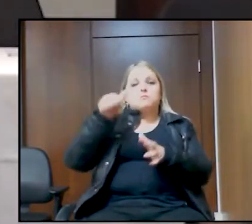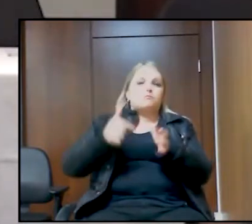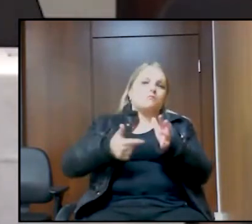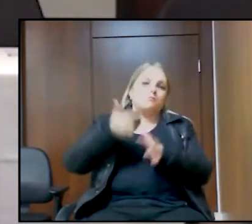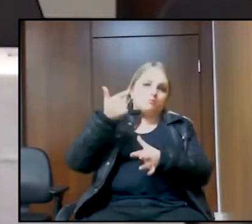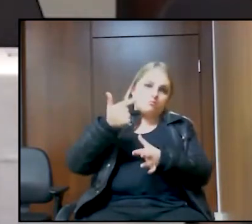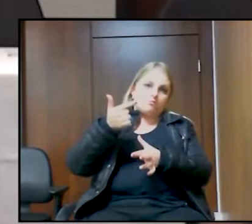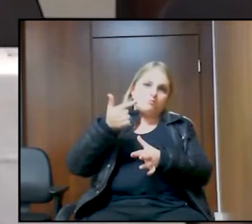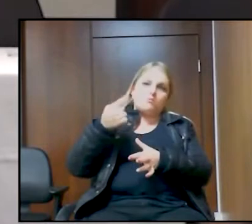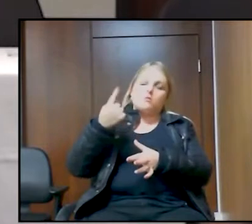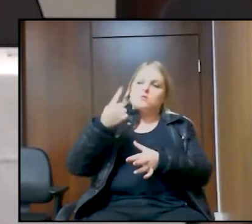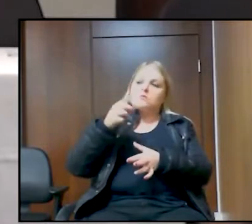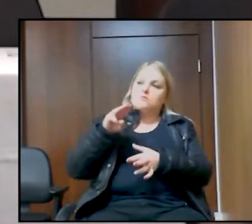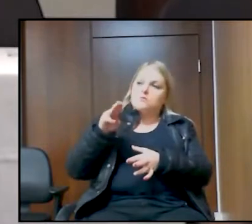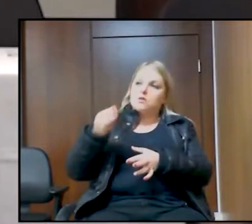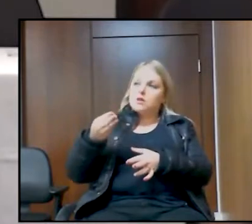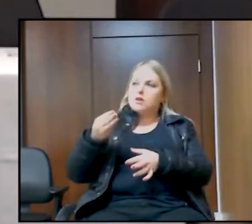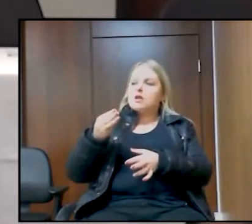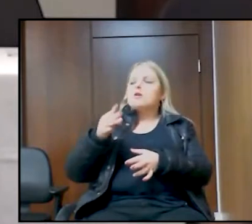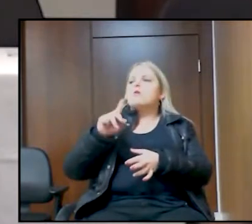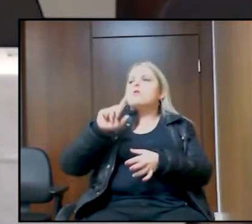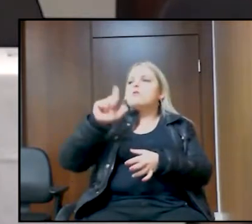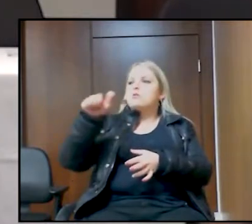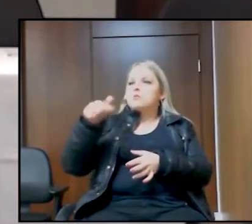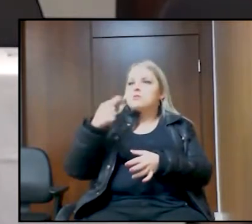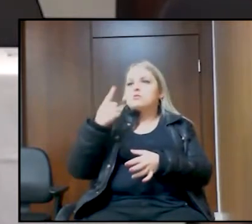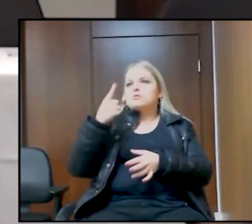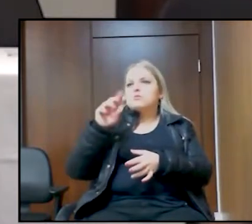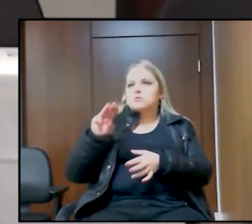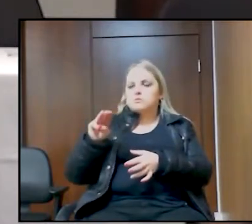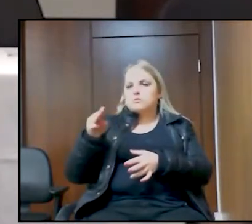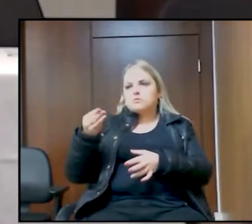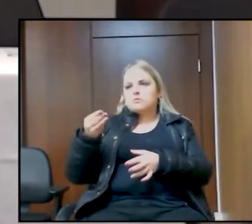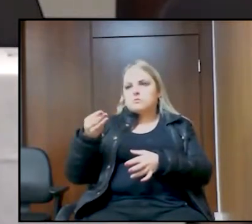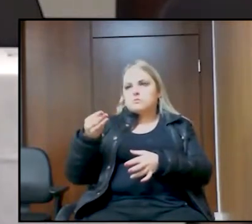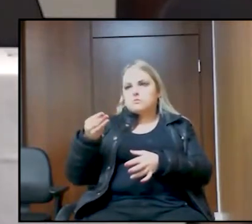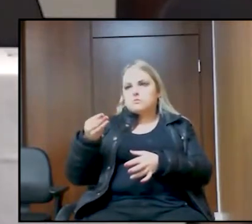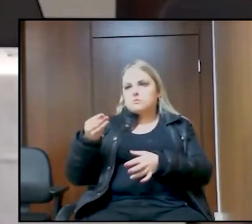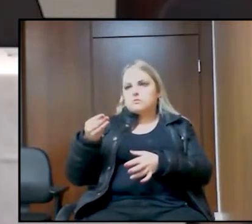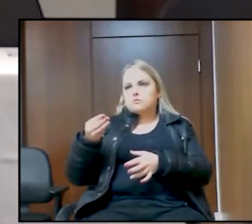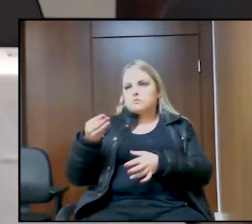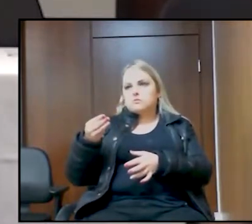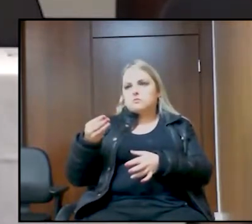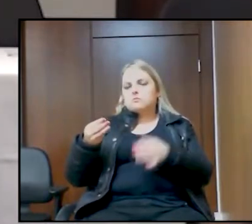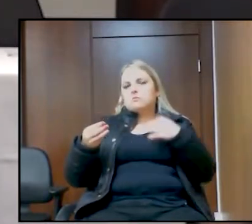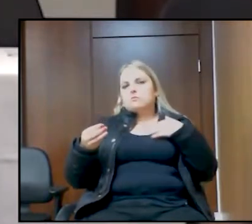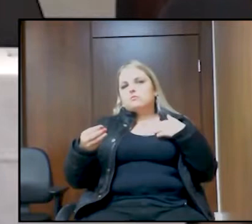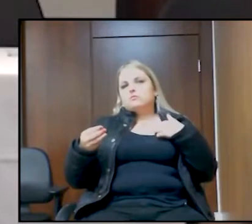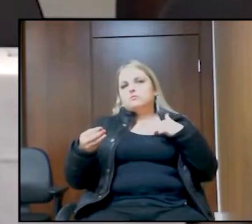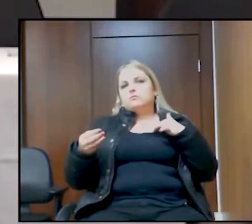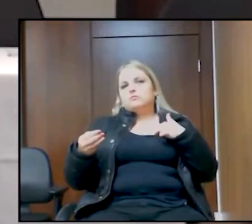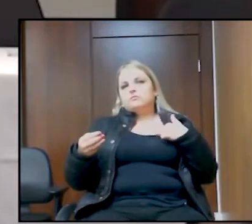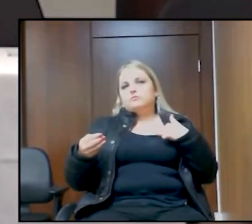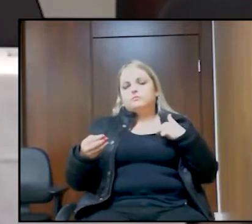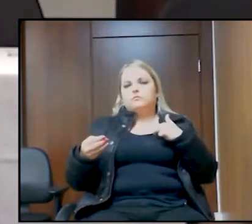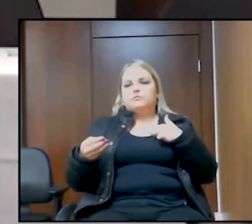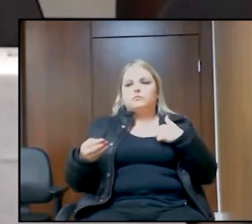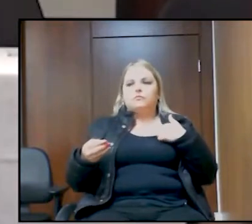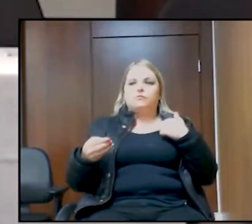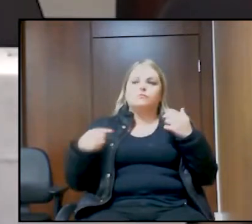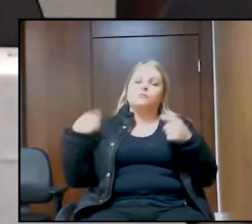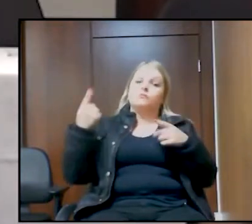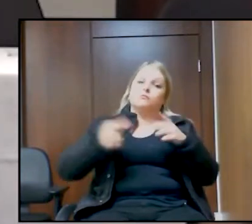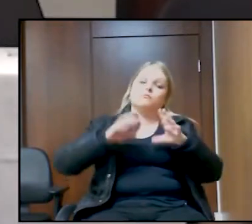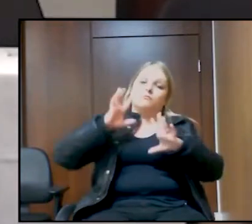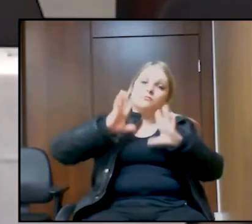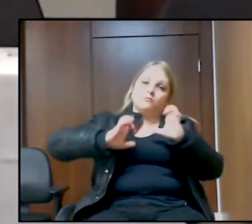mais 1 milhão, é isso? Não sei se eu me engano, mas se as pessoas têm essa informação, mas eu acho que é isso. Nós brigamos